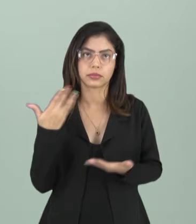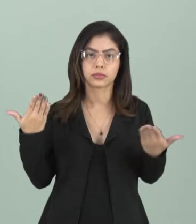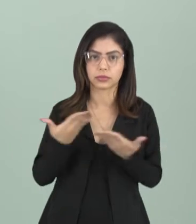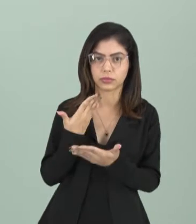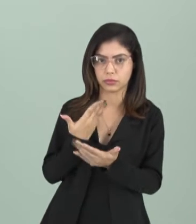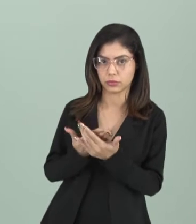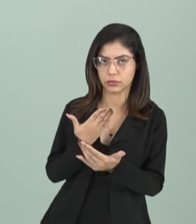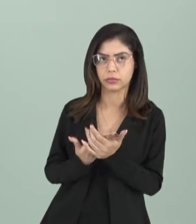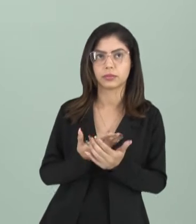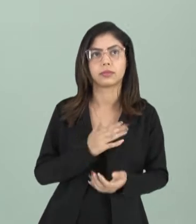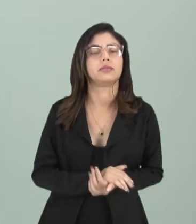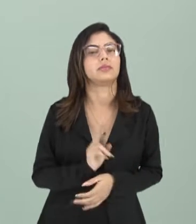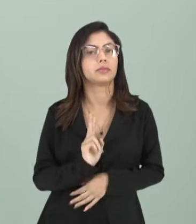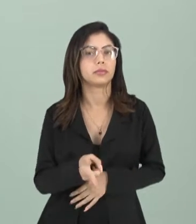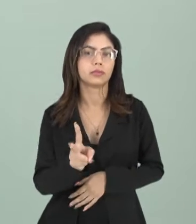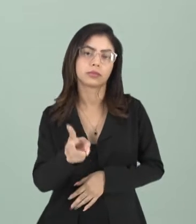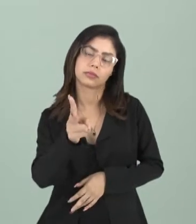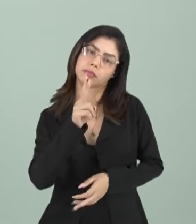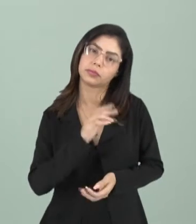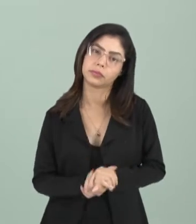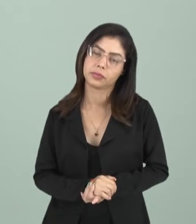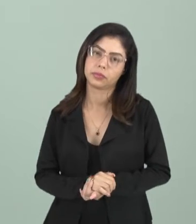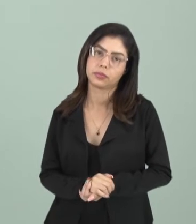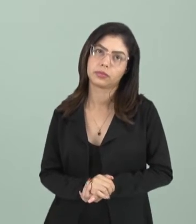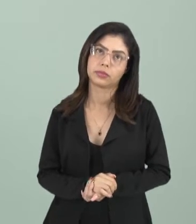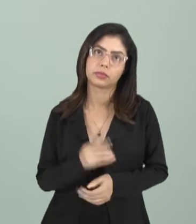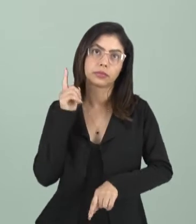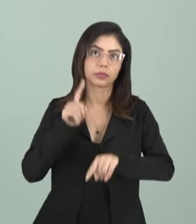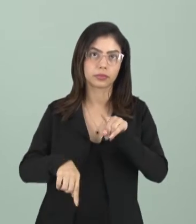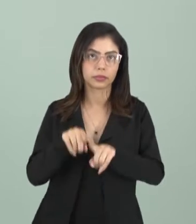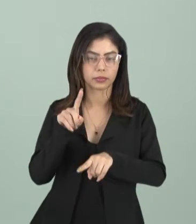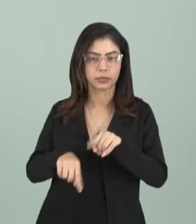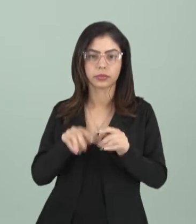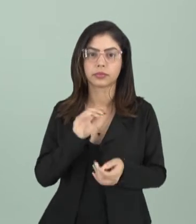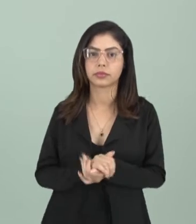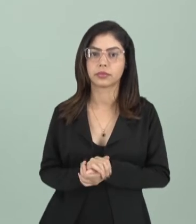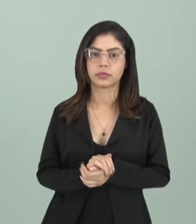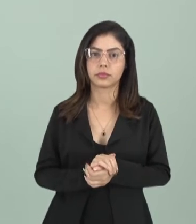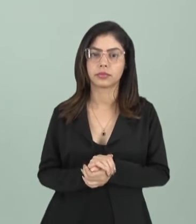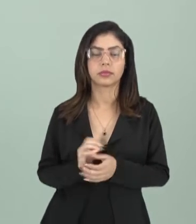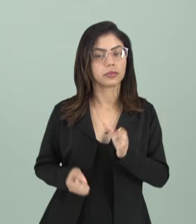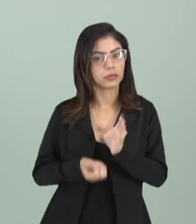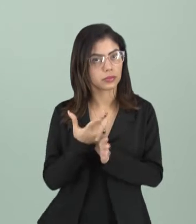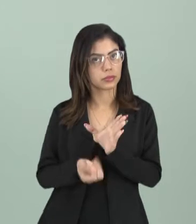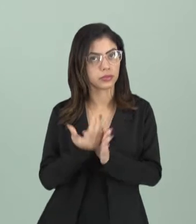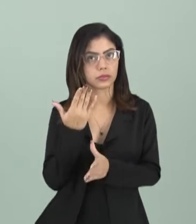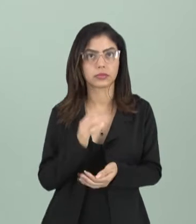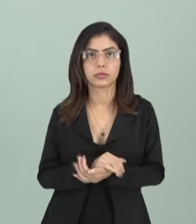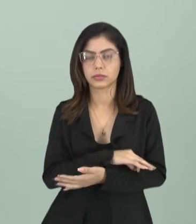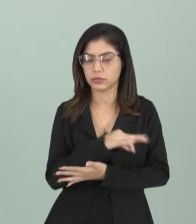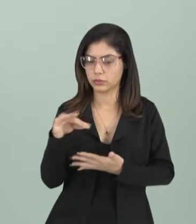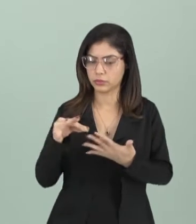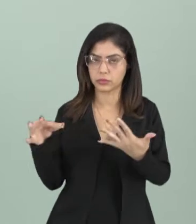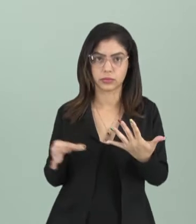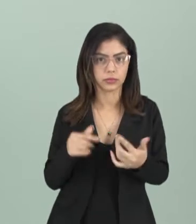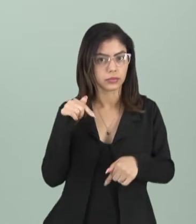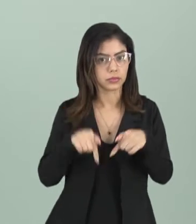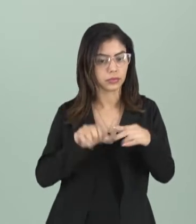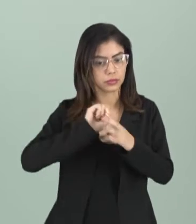hoje a gente vai dar continuidade sobre a matéria, a constituição da matéria e a gente vai trabalhar um pouquinho